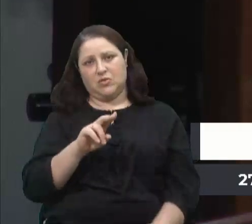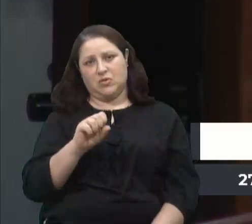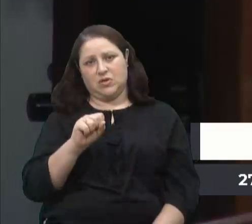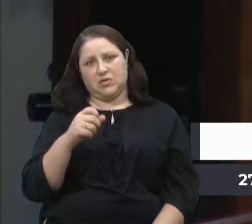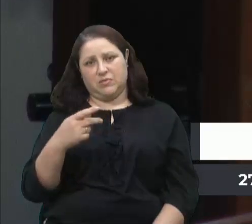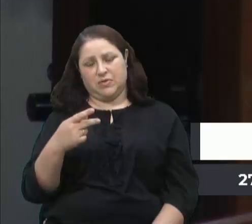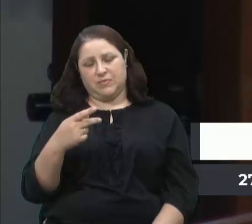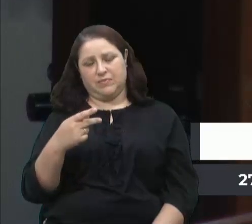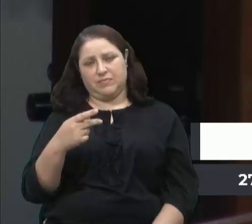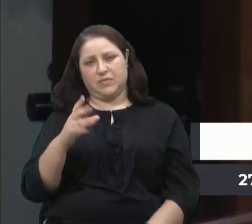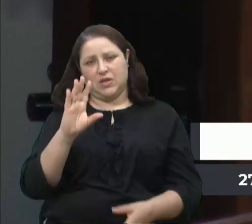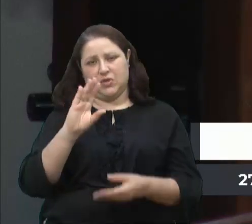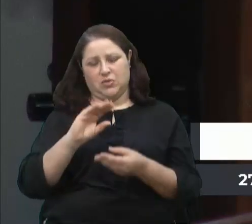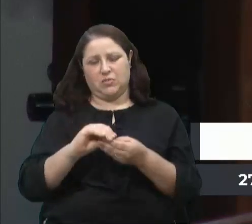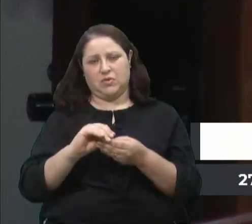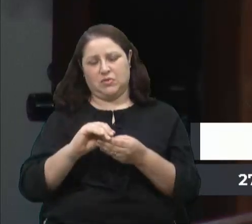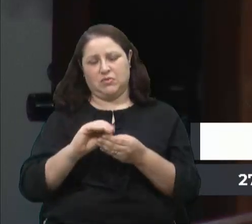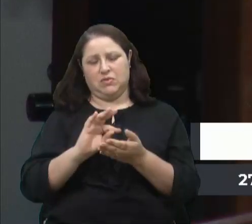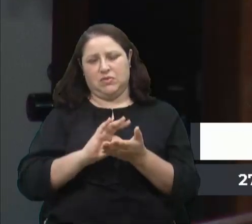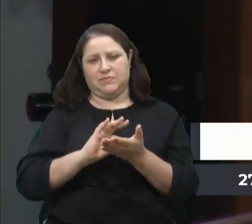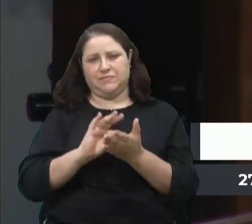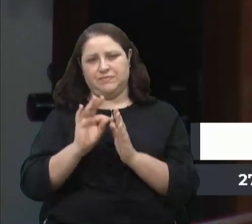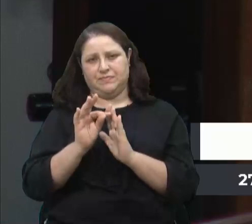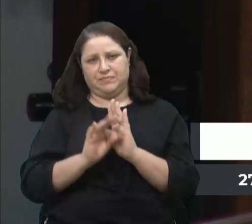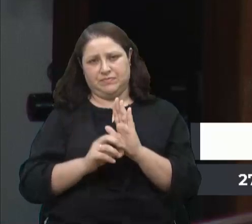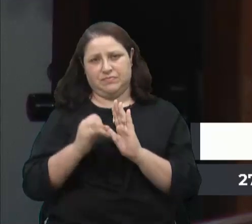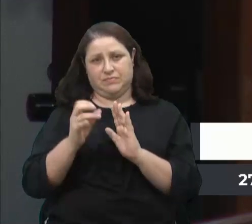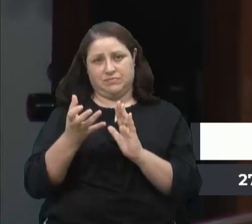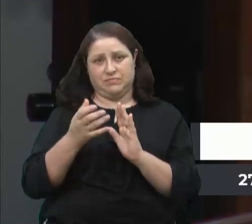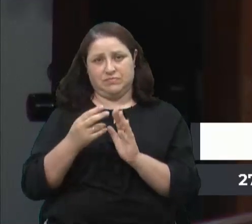quiser eu posso emprestar,